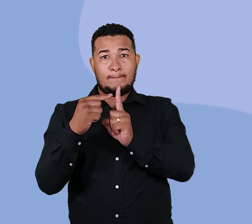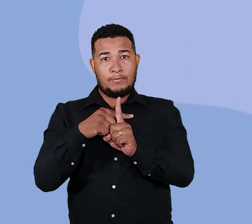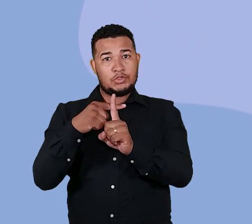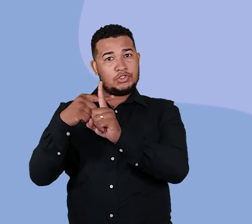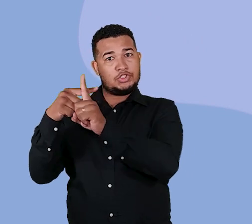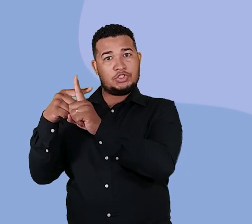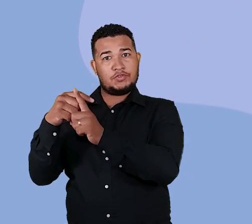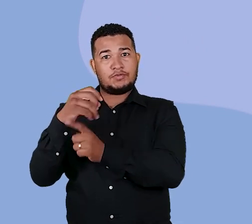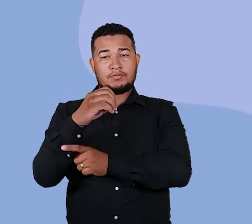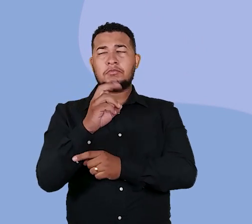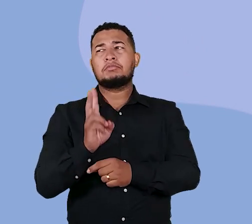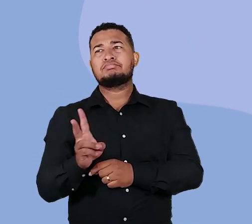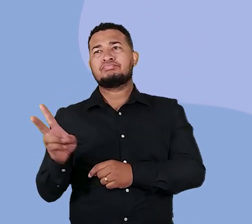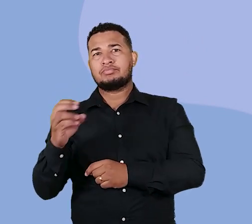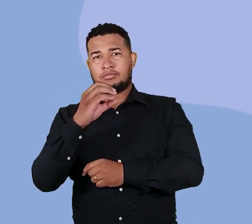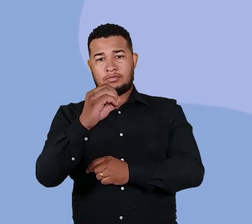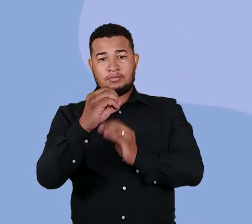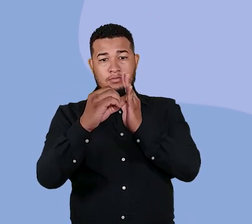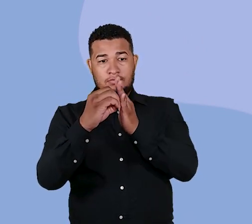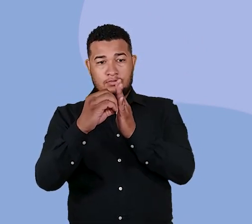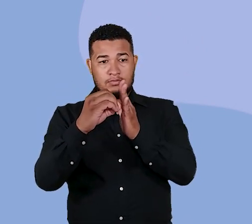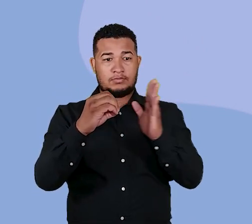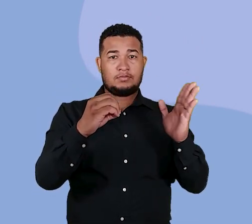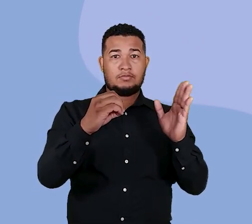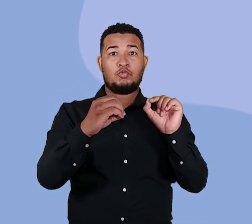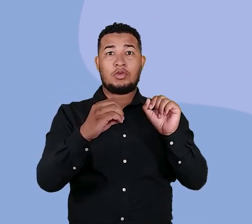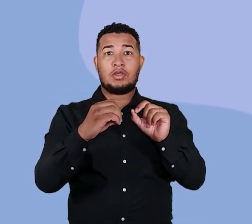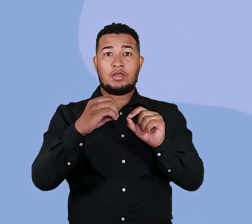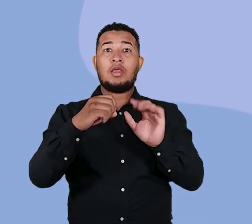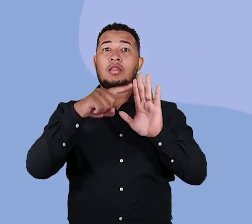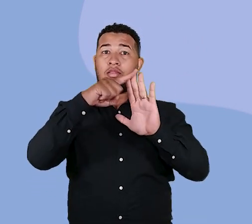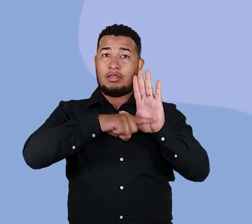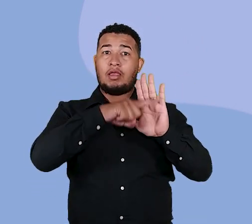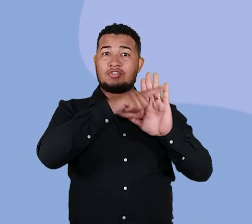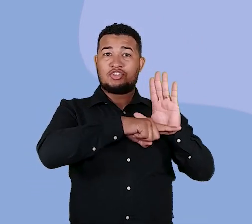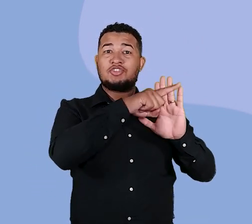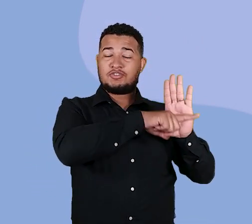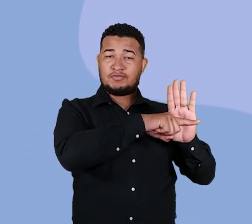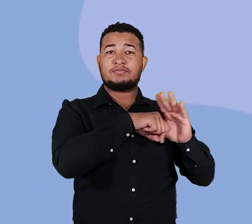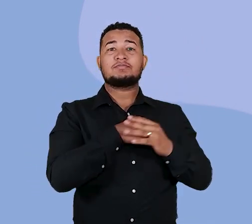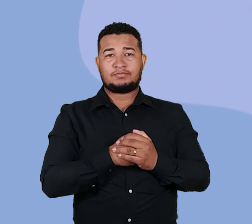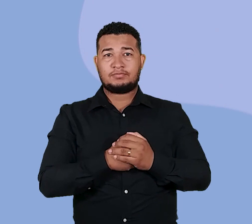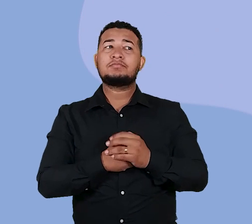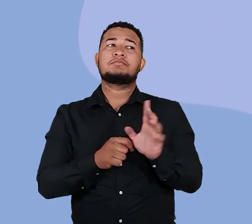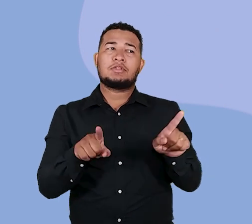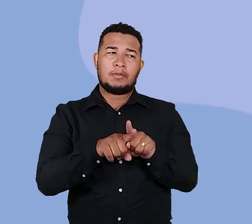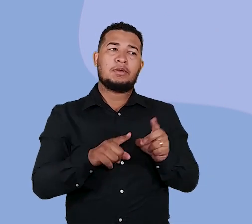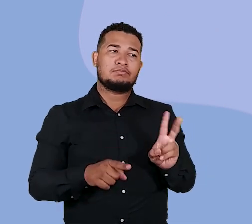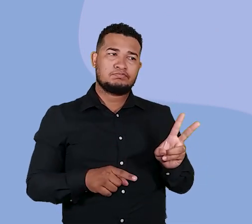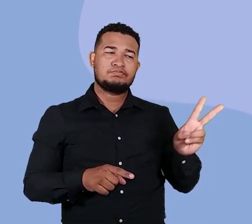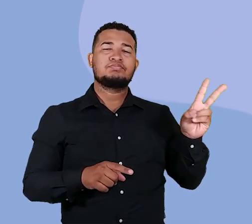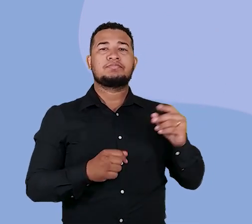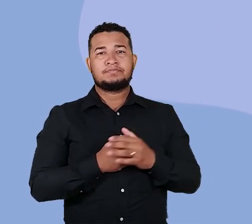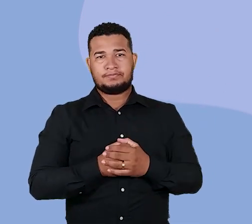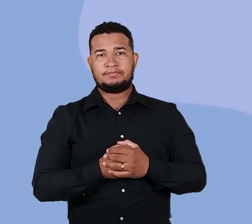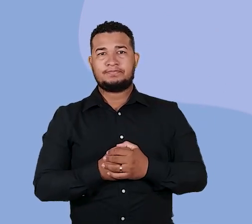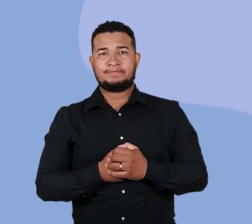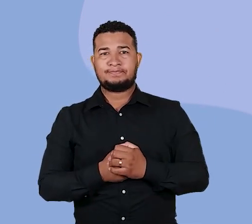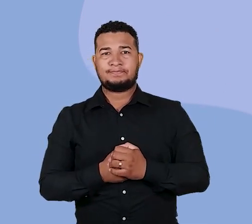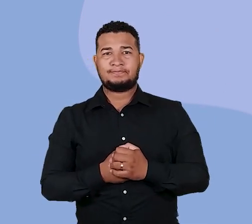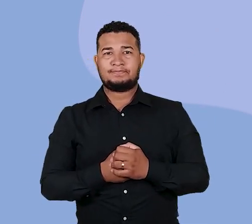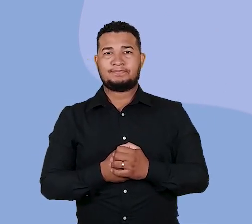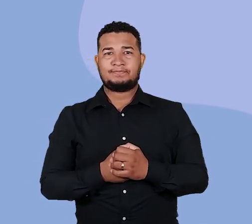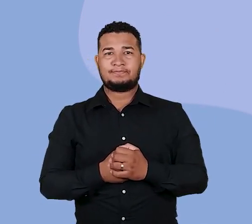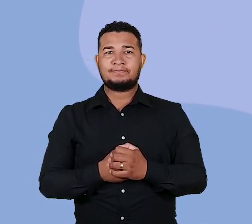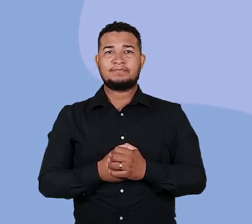positivos, indo para o infinito, e para a esquerda, os negativos, indo para o